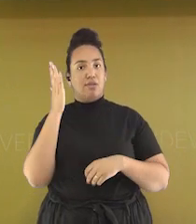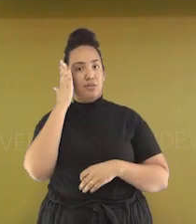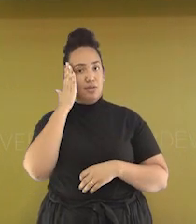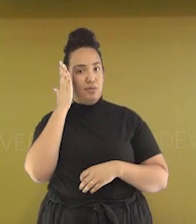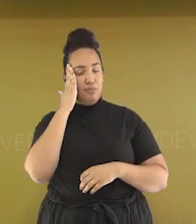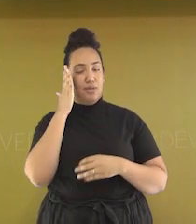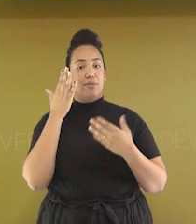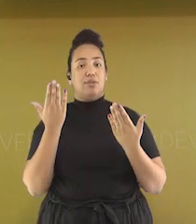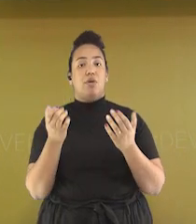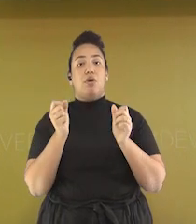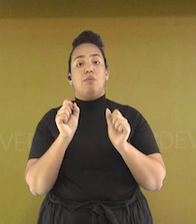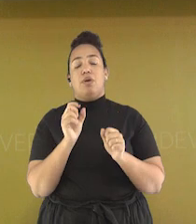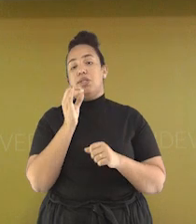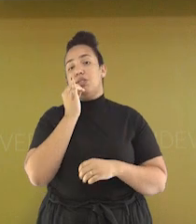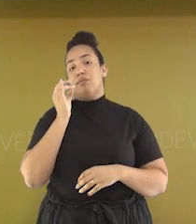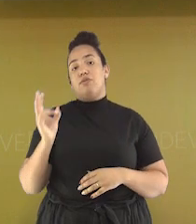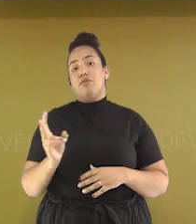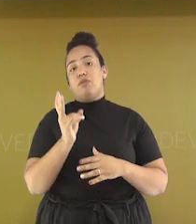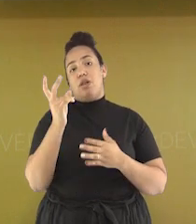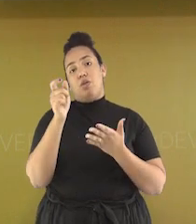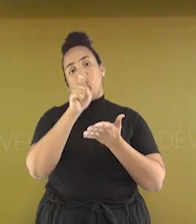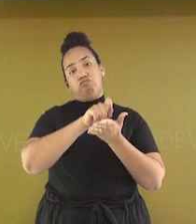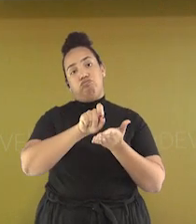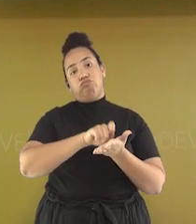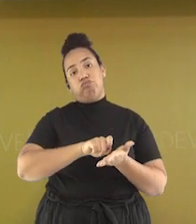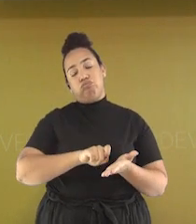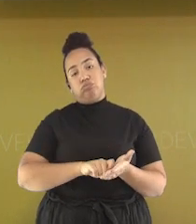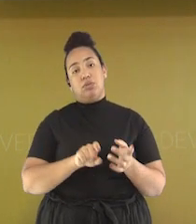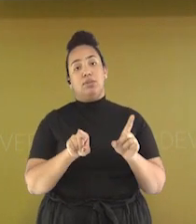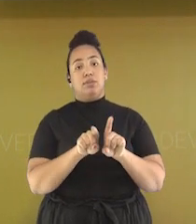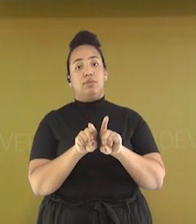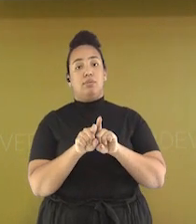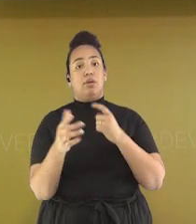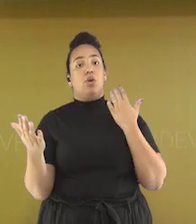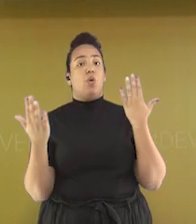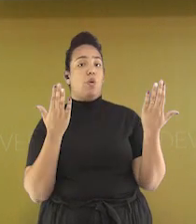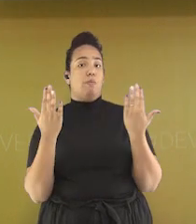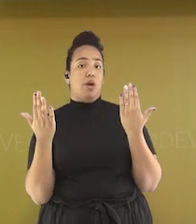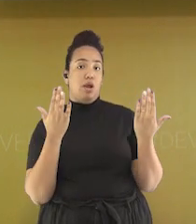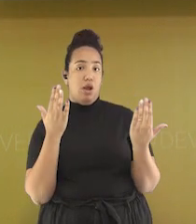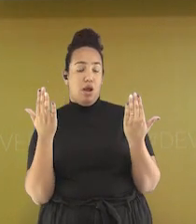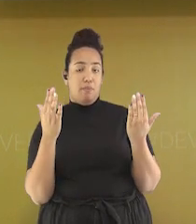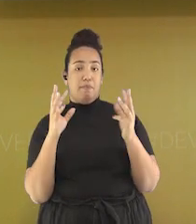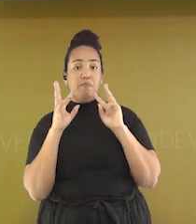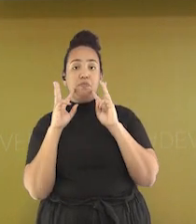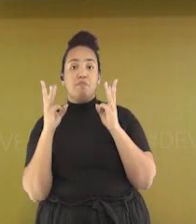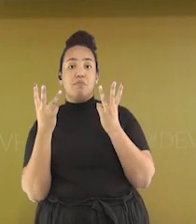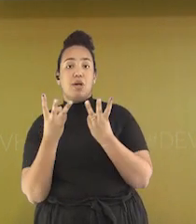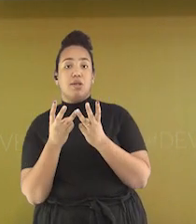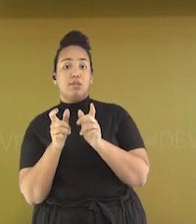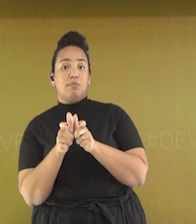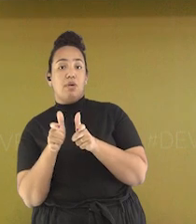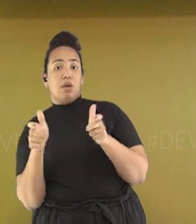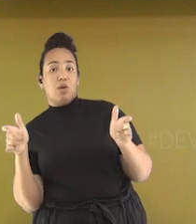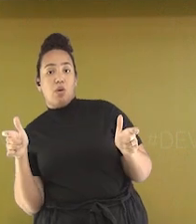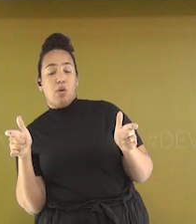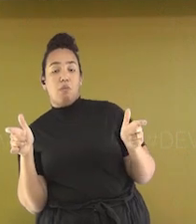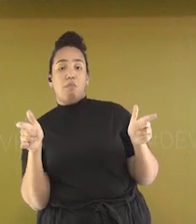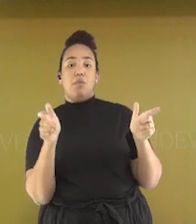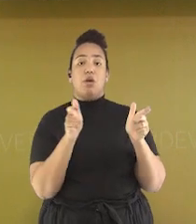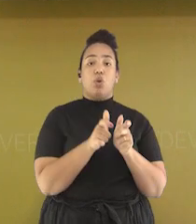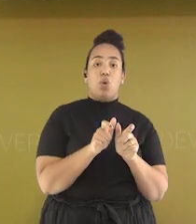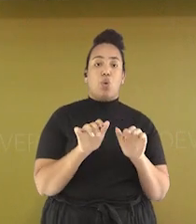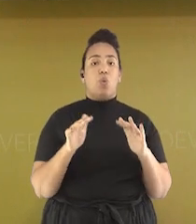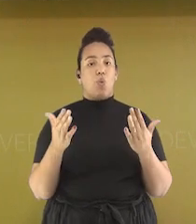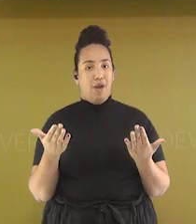ou pessoa, podemos anotar os valores da massa de cada um e fazemos a comparação. Quem tem a maior massa e